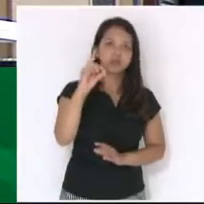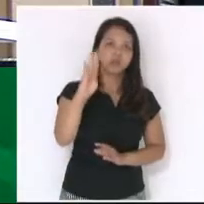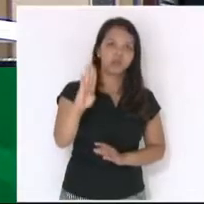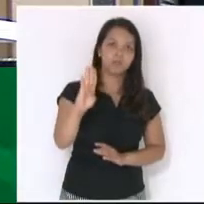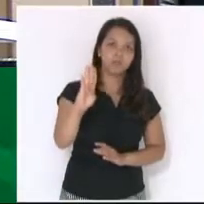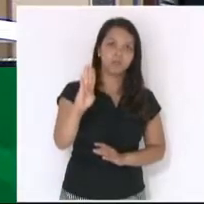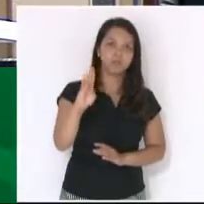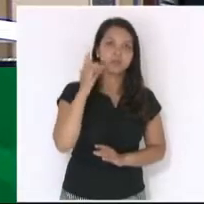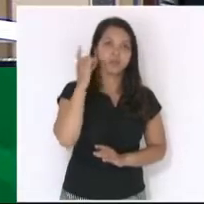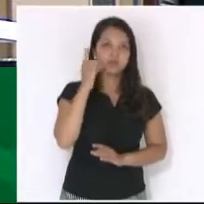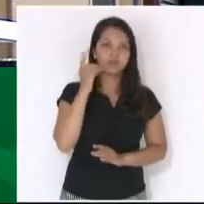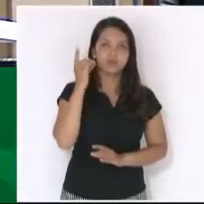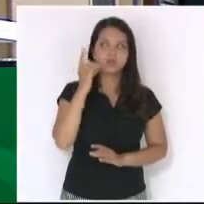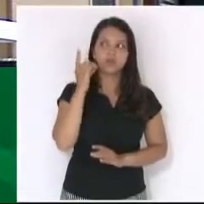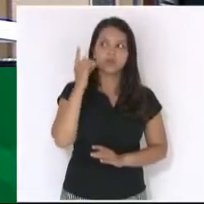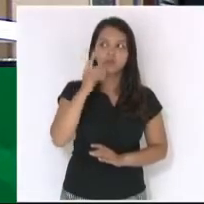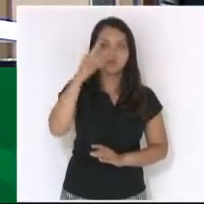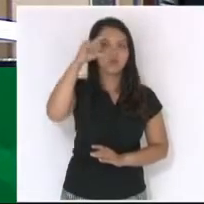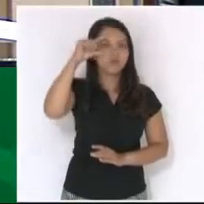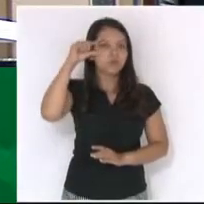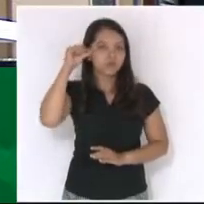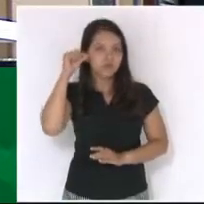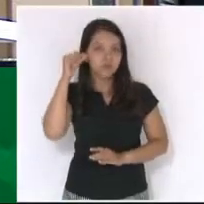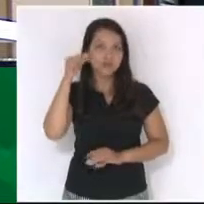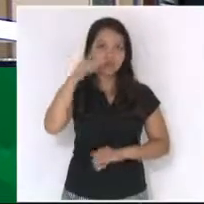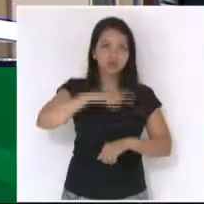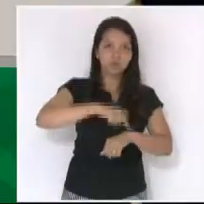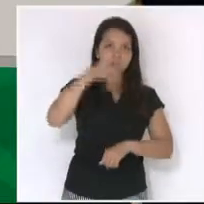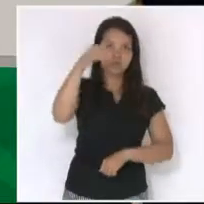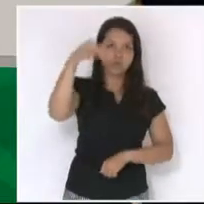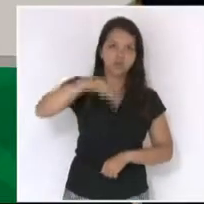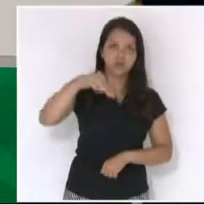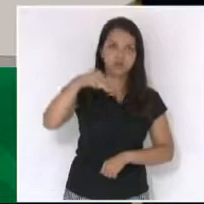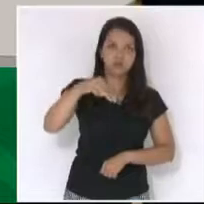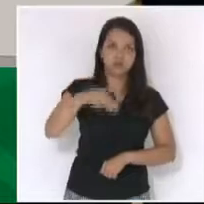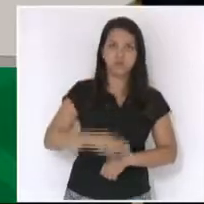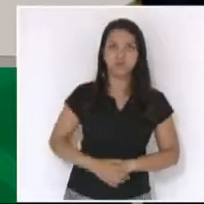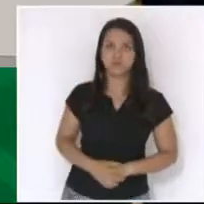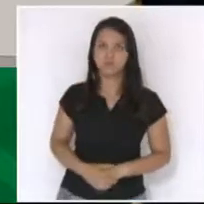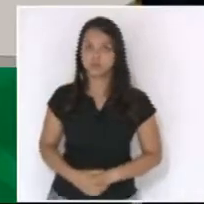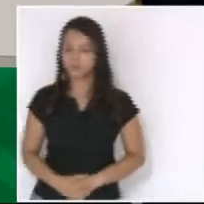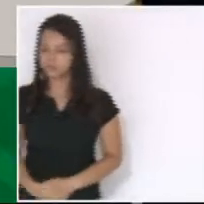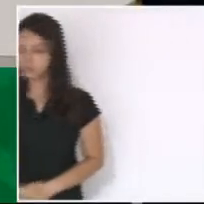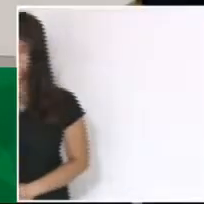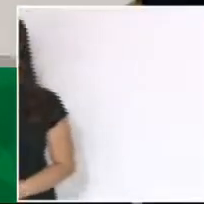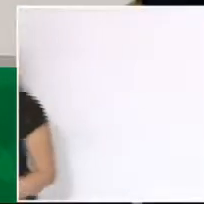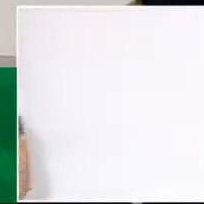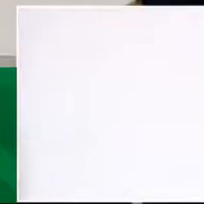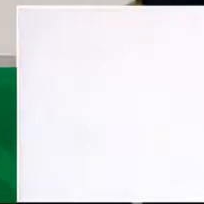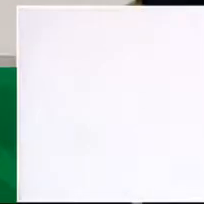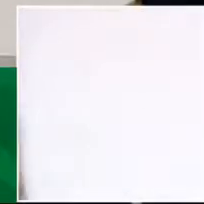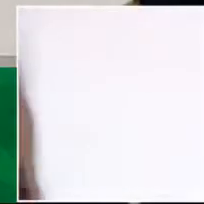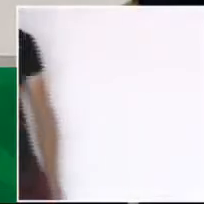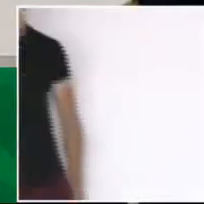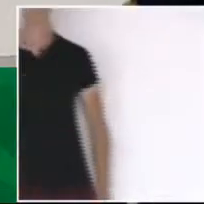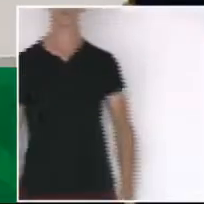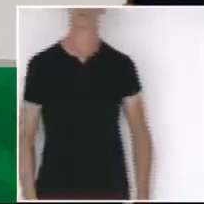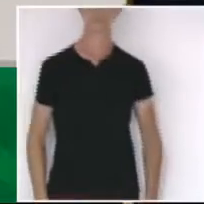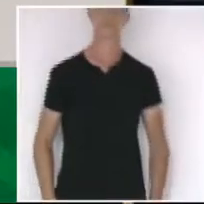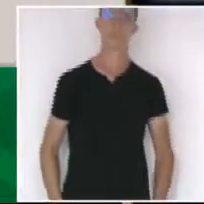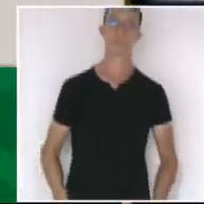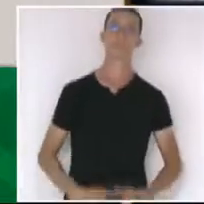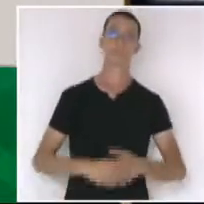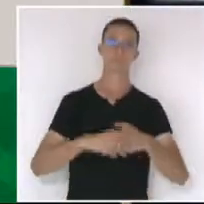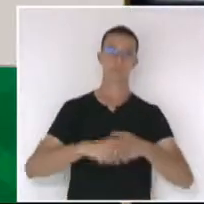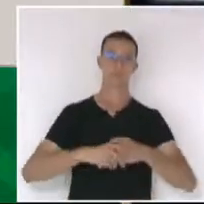Serafim invenção pelo tempo de até sete minutos joga Presidente senhores deputados empresários